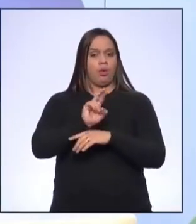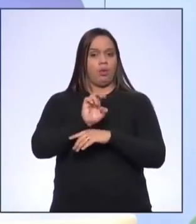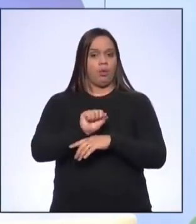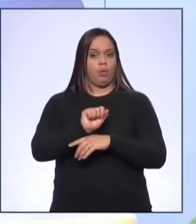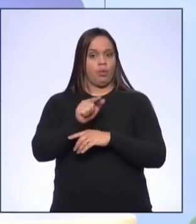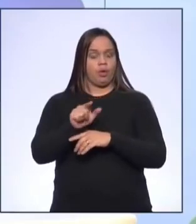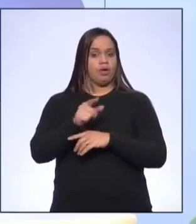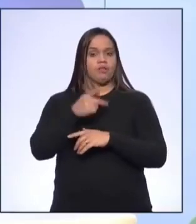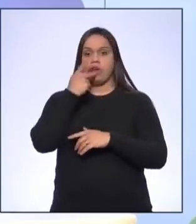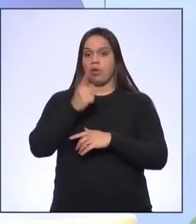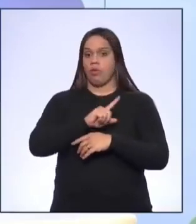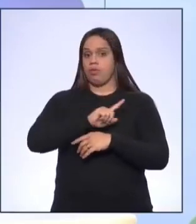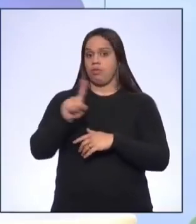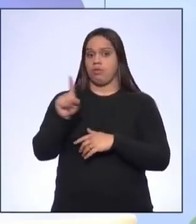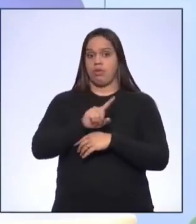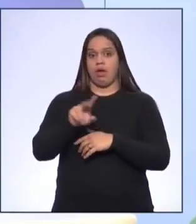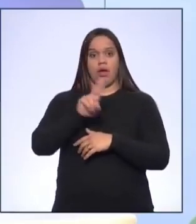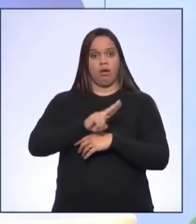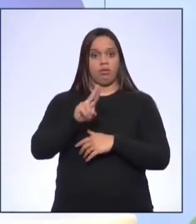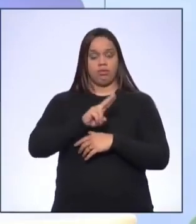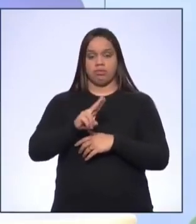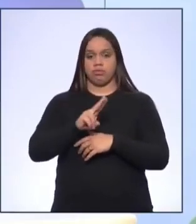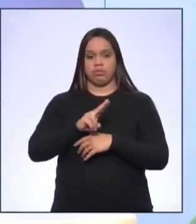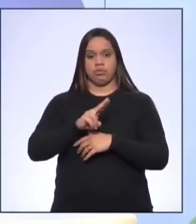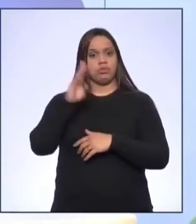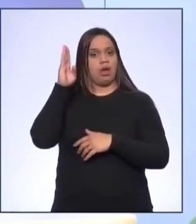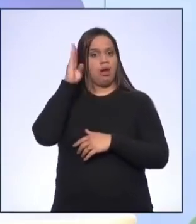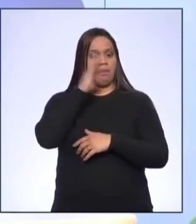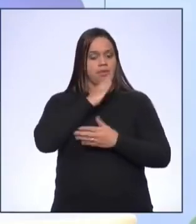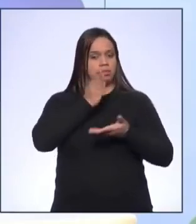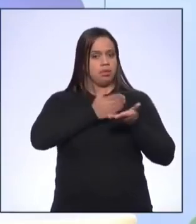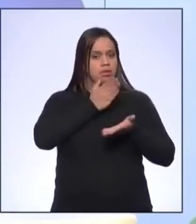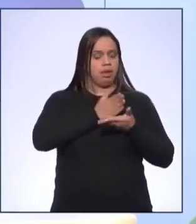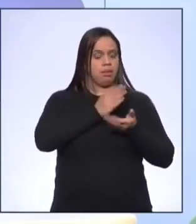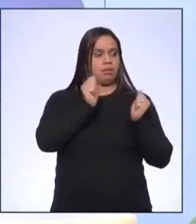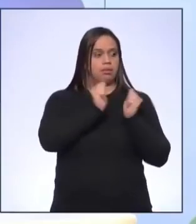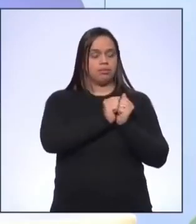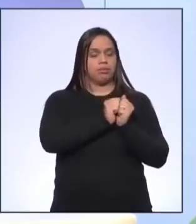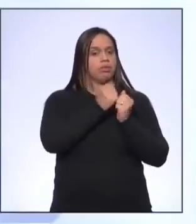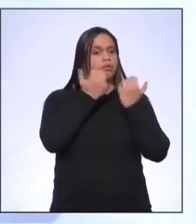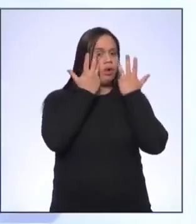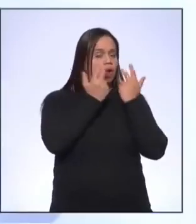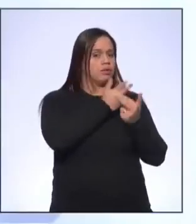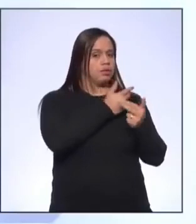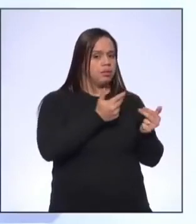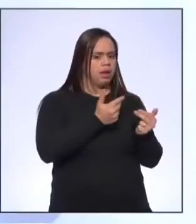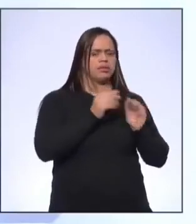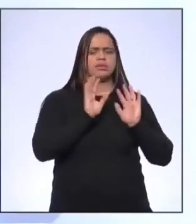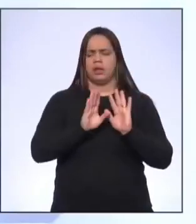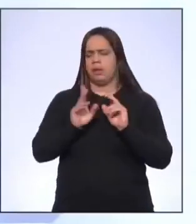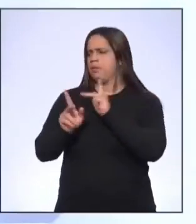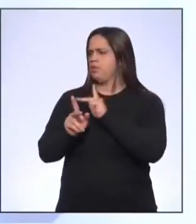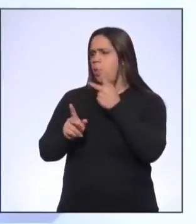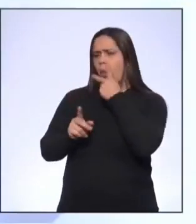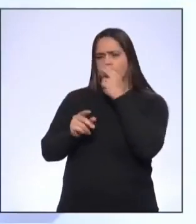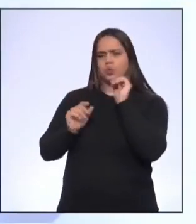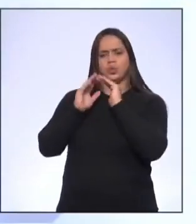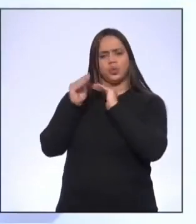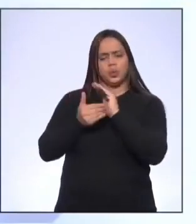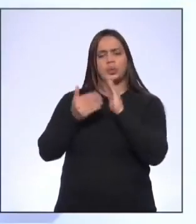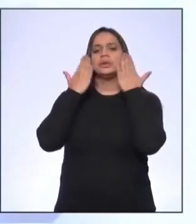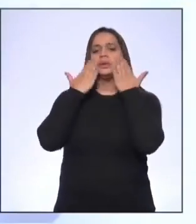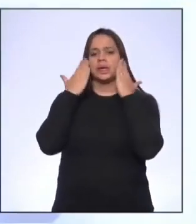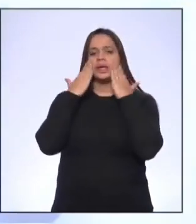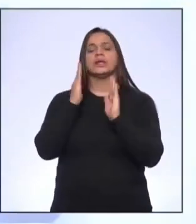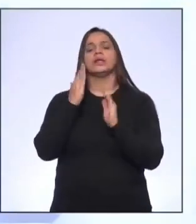maus tratos com animais. É um argumento. Professora, todos acho que entenderam a ideia do que é um contra-argumento. Eu, por exemplo,